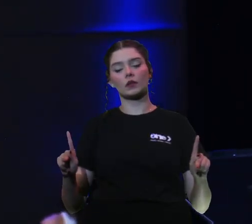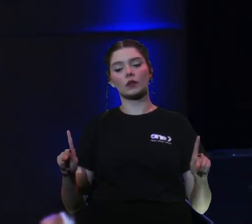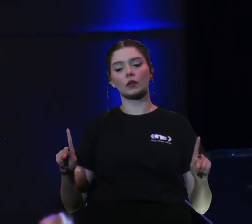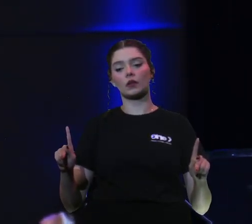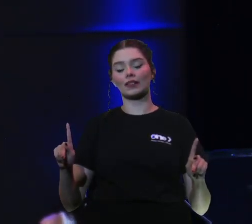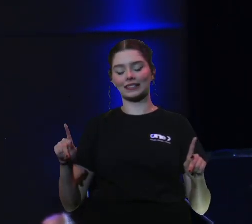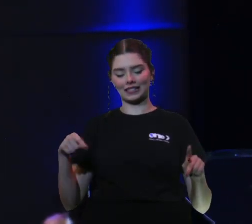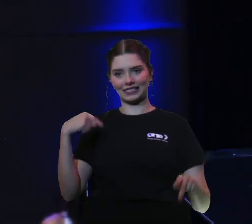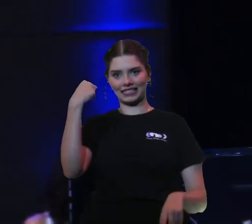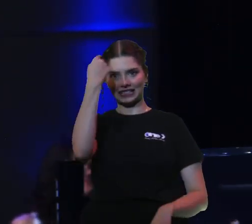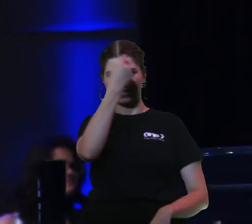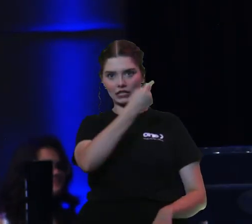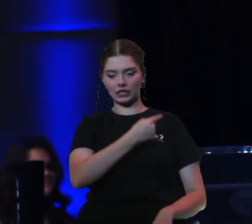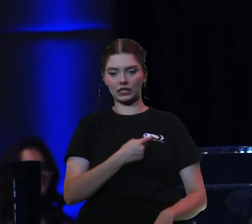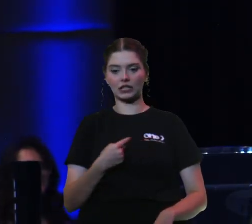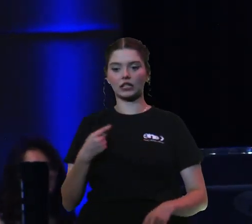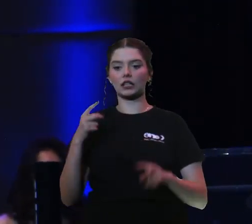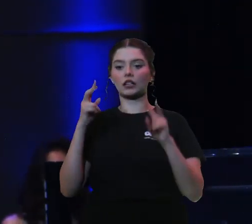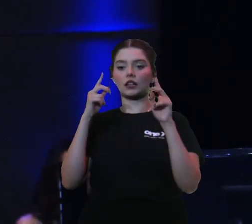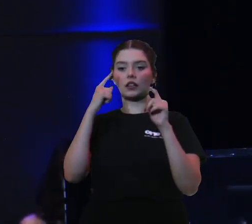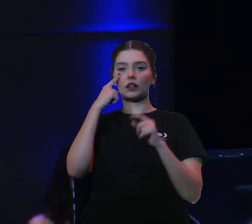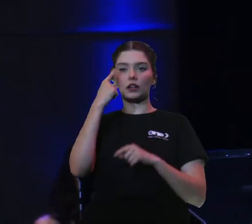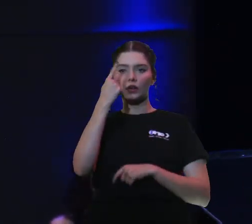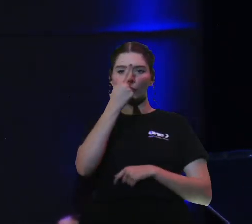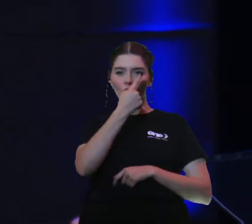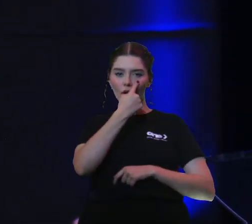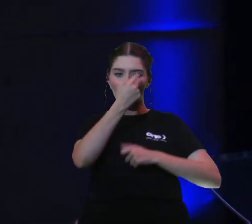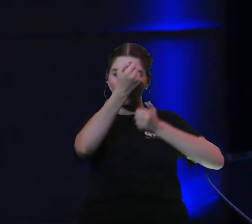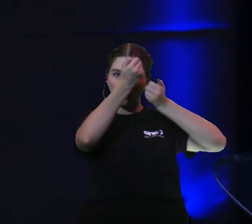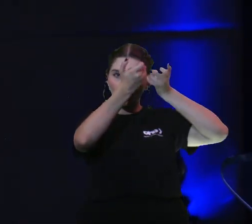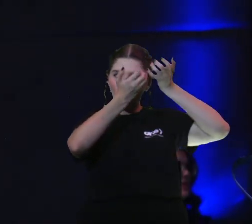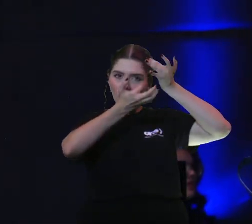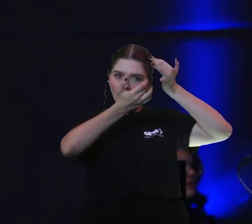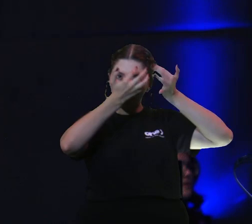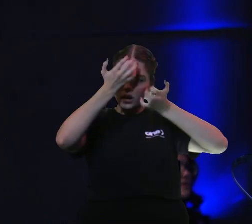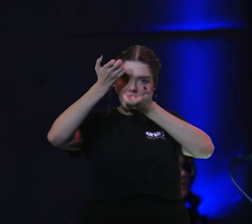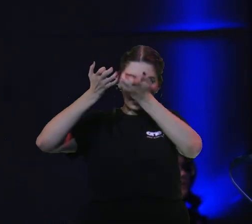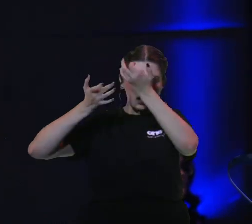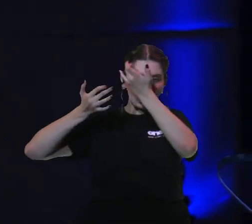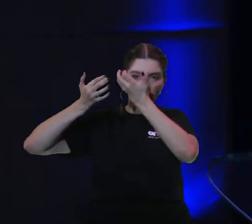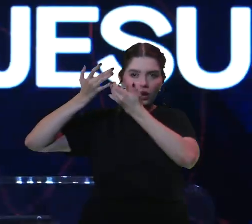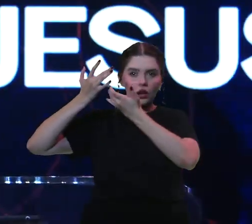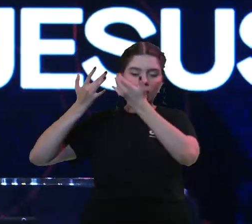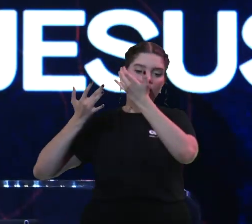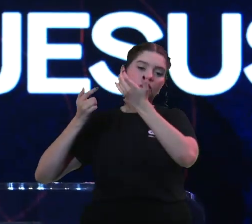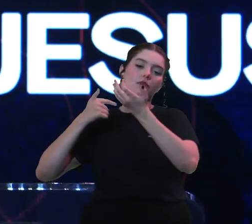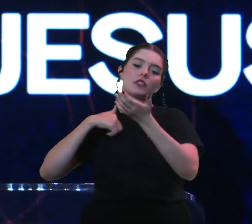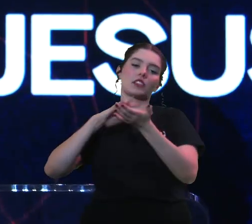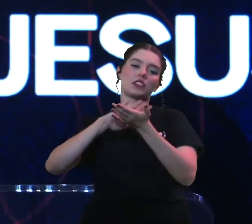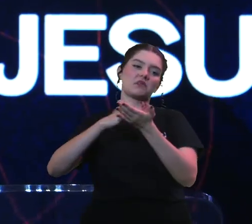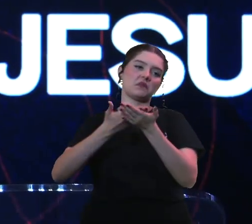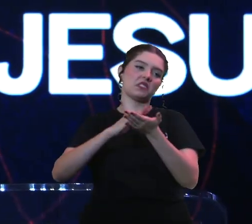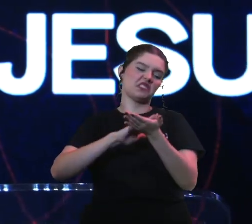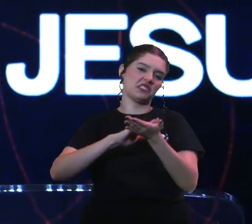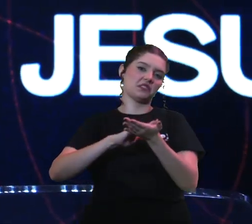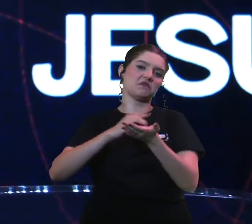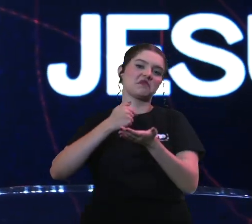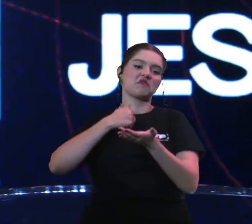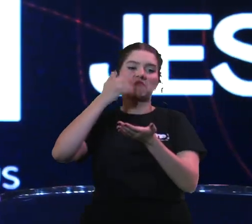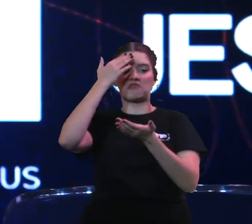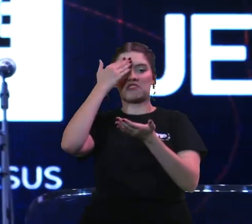de Cristo, que os olhos do Senhor são como fogo. E essa agora é uma interpretação pessoal minha. Eu